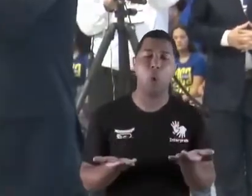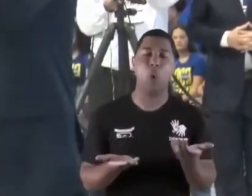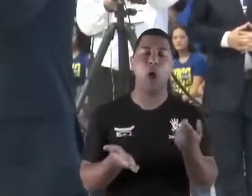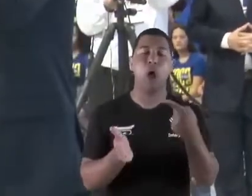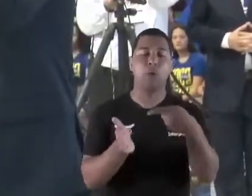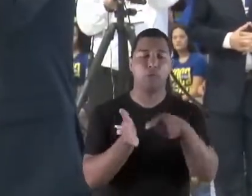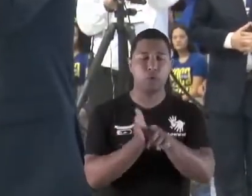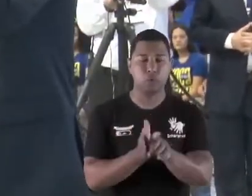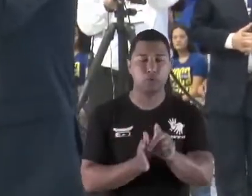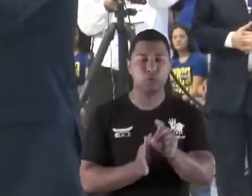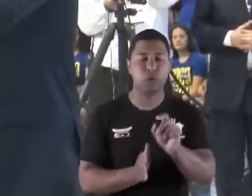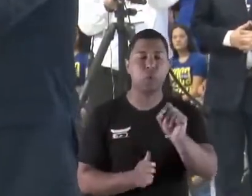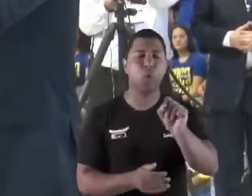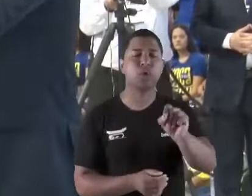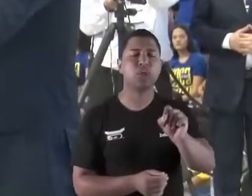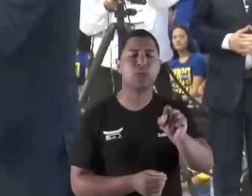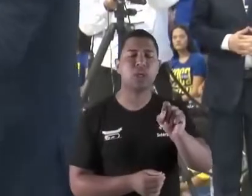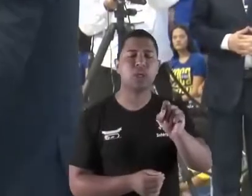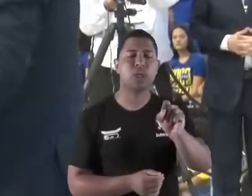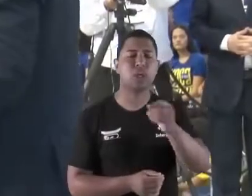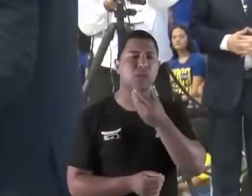o que Ezequiel viu?